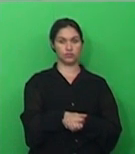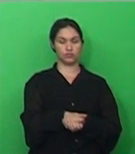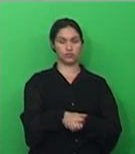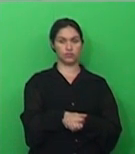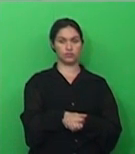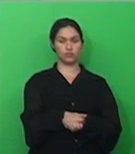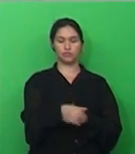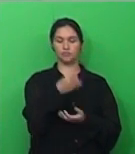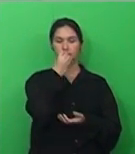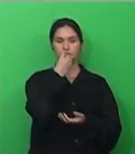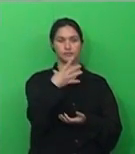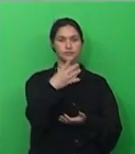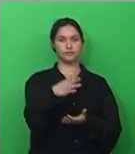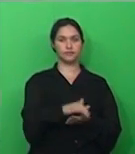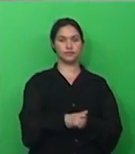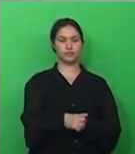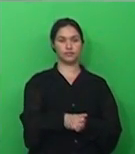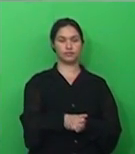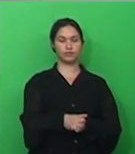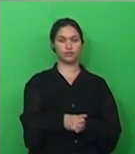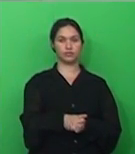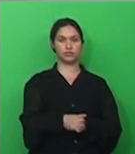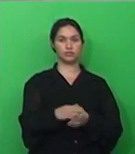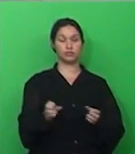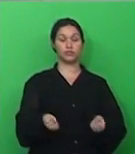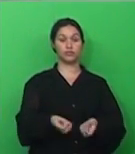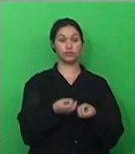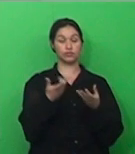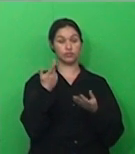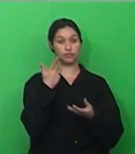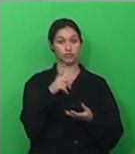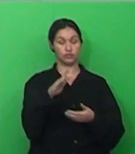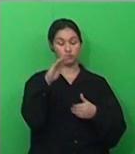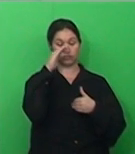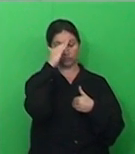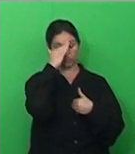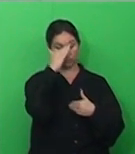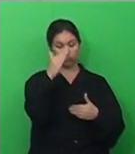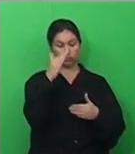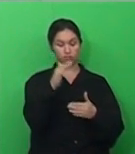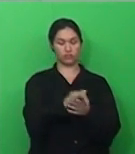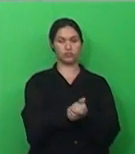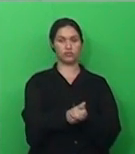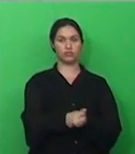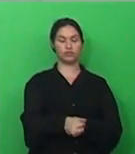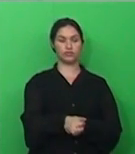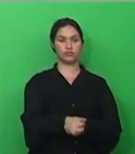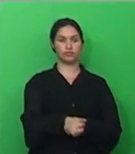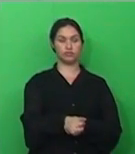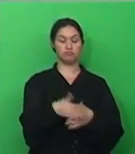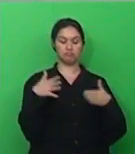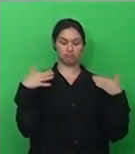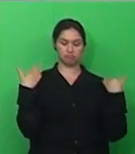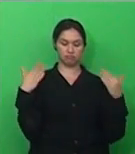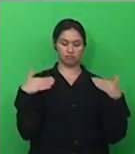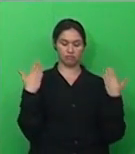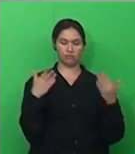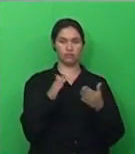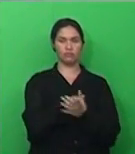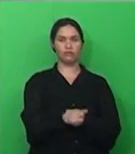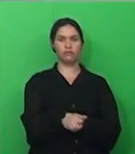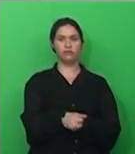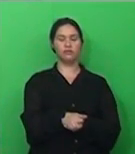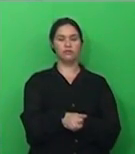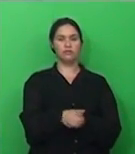tratados. Então, registro, mais uma vez, a gratidão, a alegria dessas pessoas terem se envolvido efetivamente.